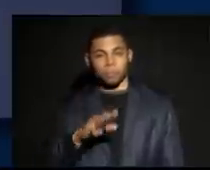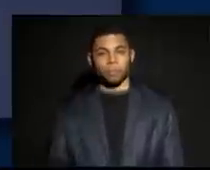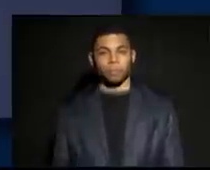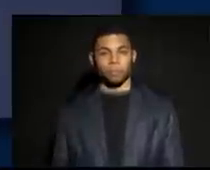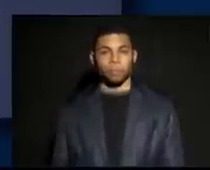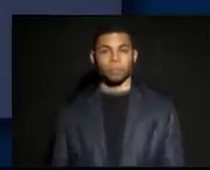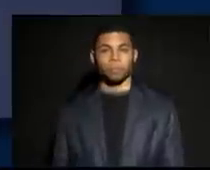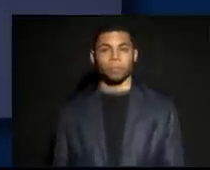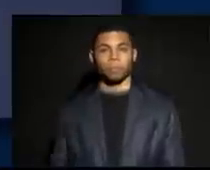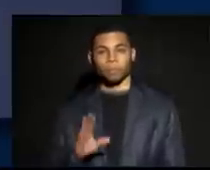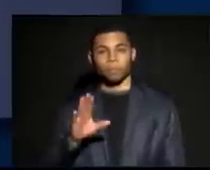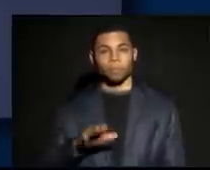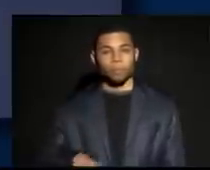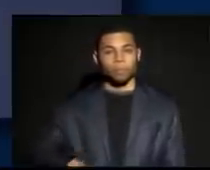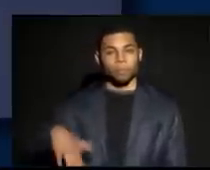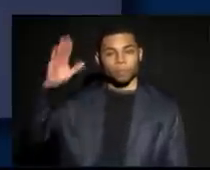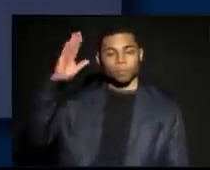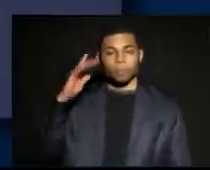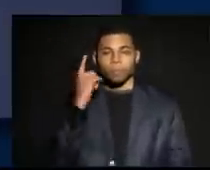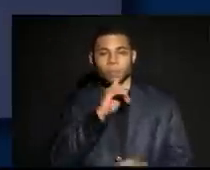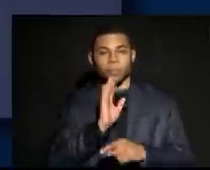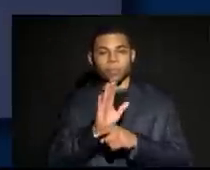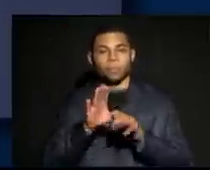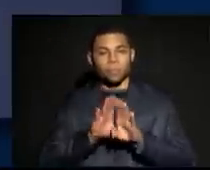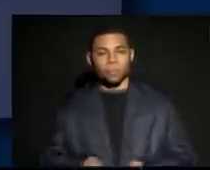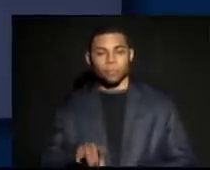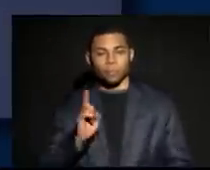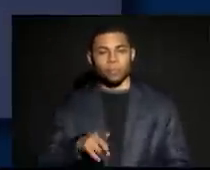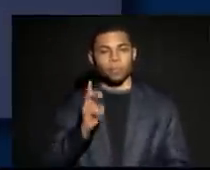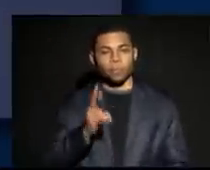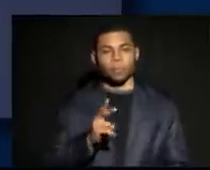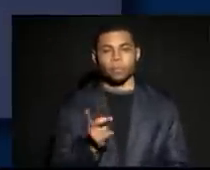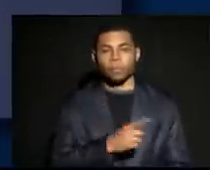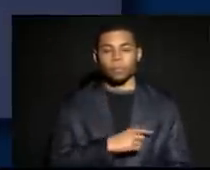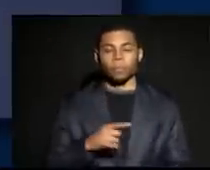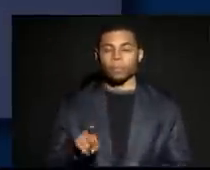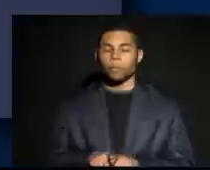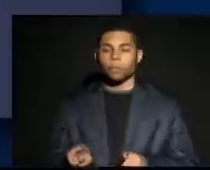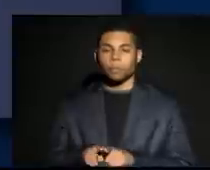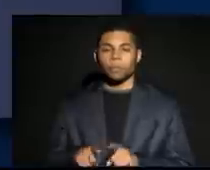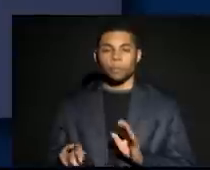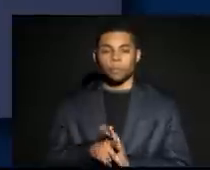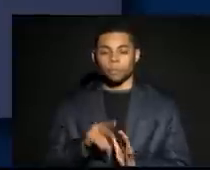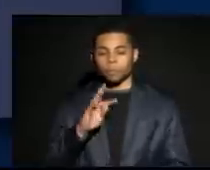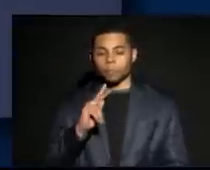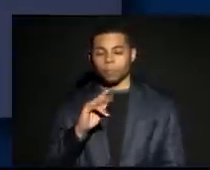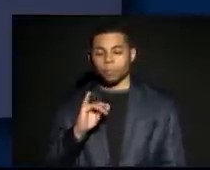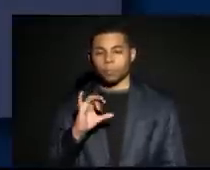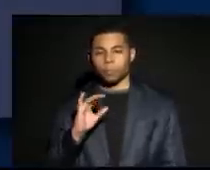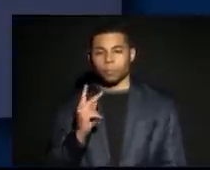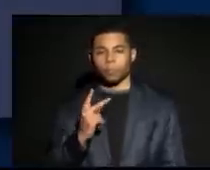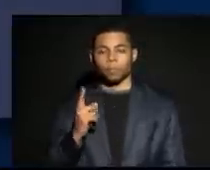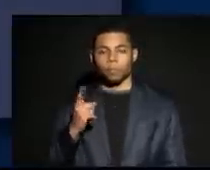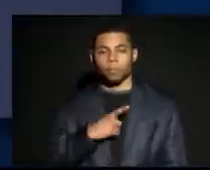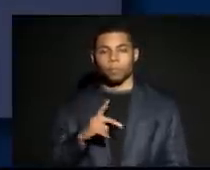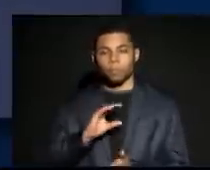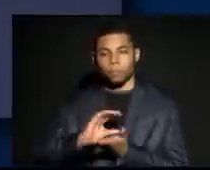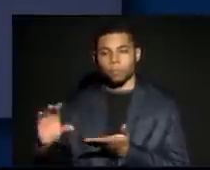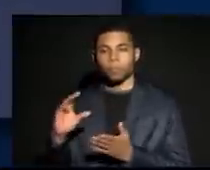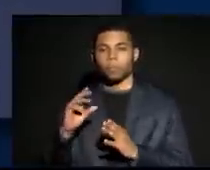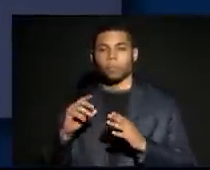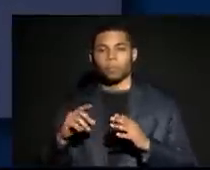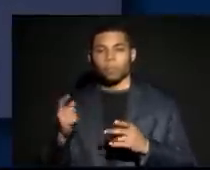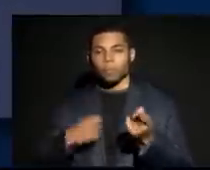crescimento e esse é o mote não pit de investir em mercados emergentes